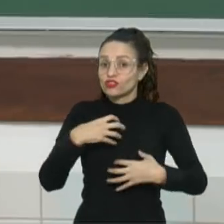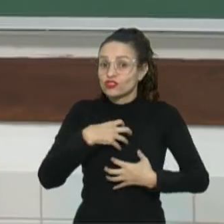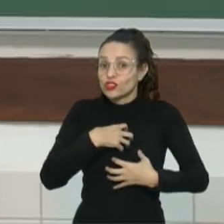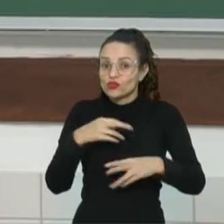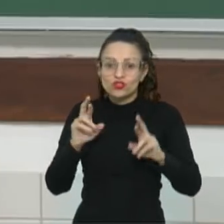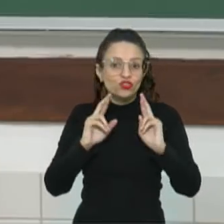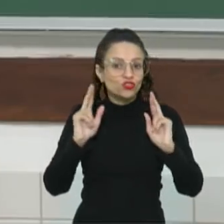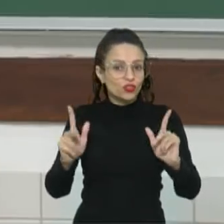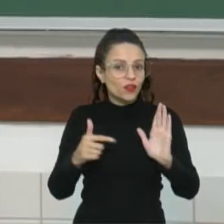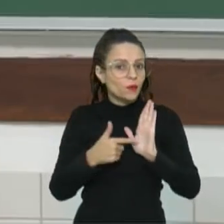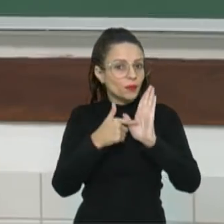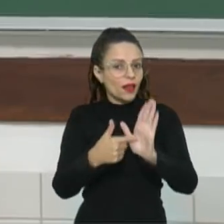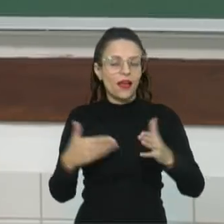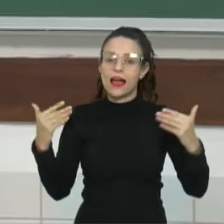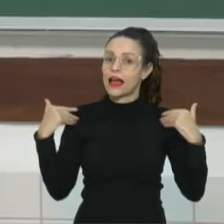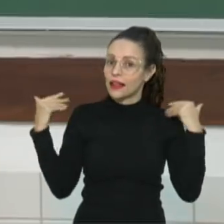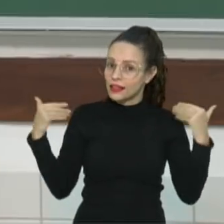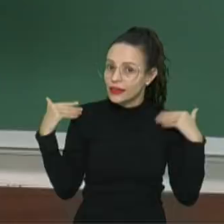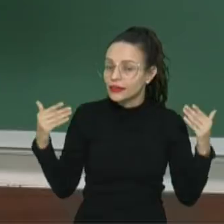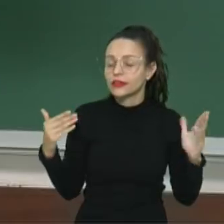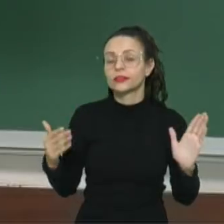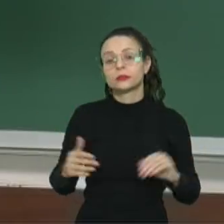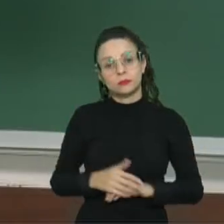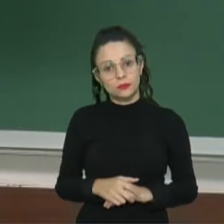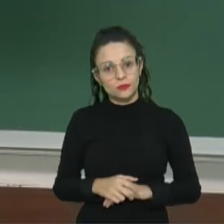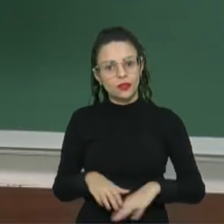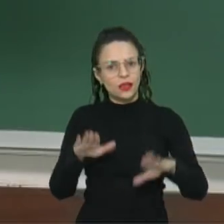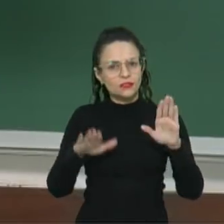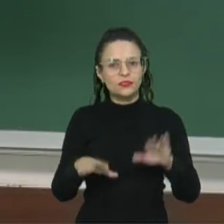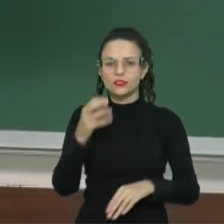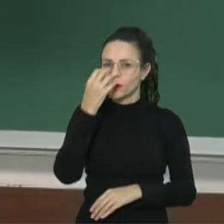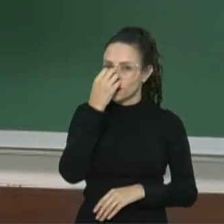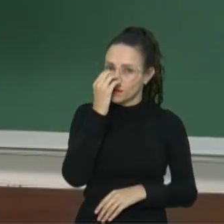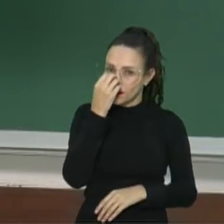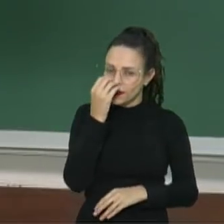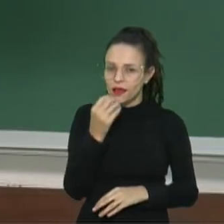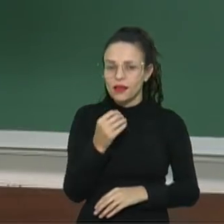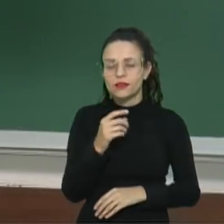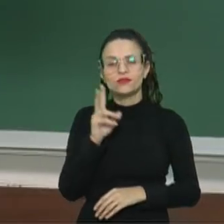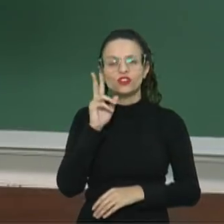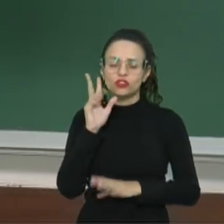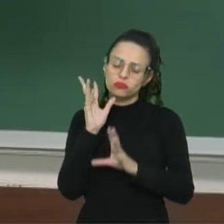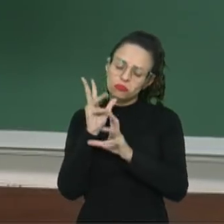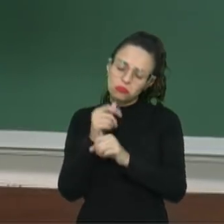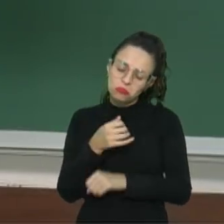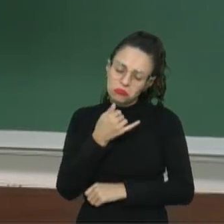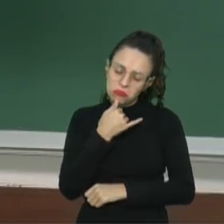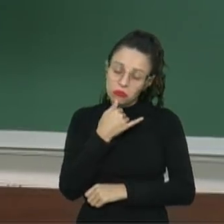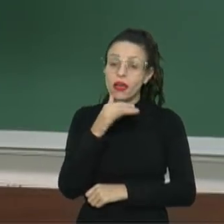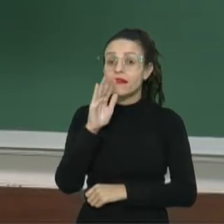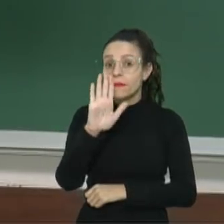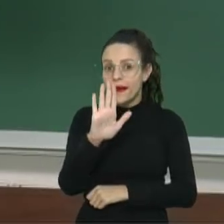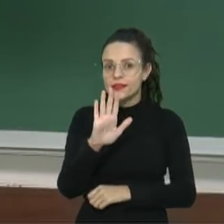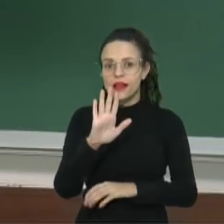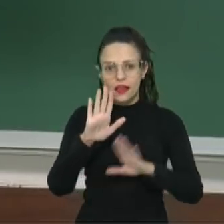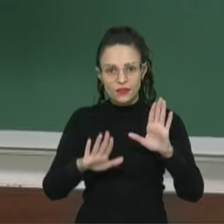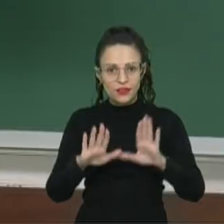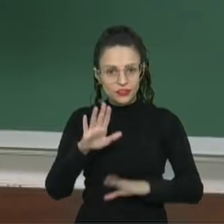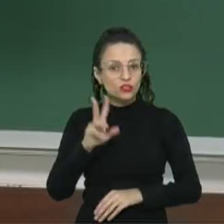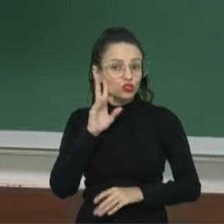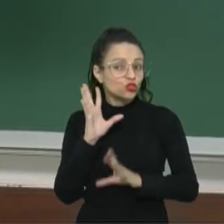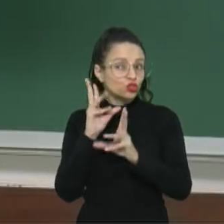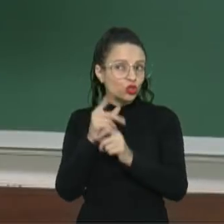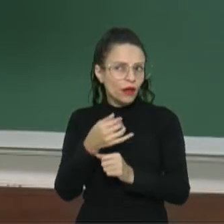diferente, né, trazendo a alegria. Por mais que, às vezes, o palhaço tenha uma história triste na vida dele, mas mesmo que ele tenha uma